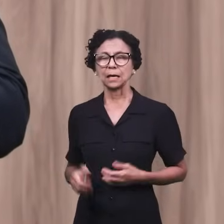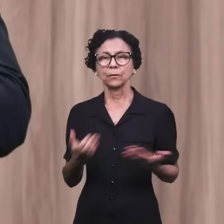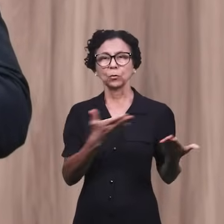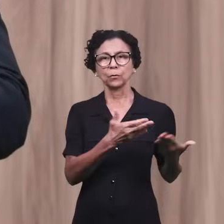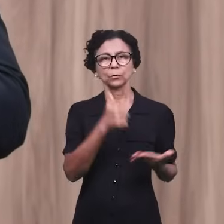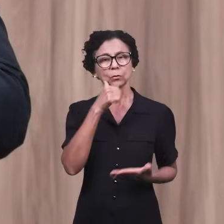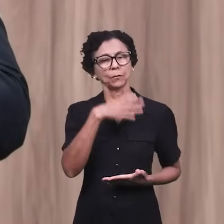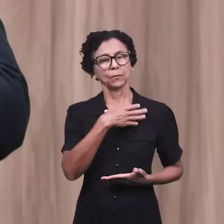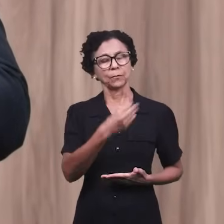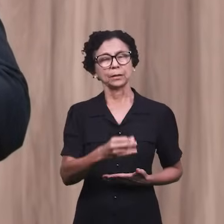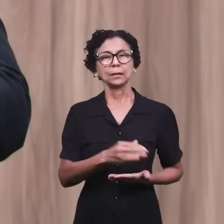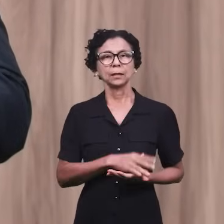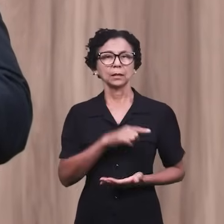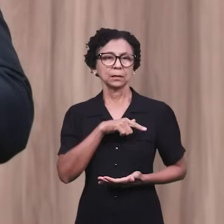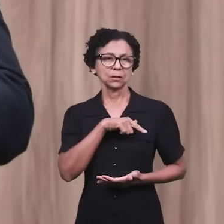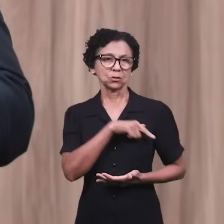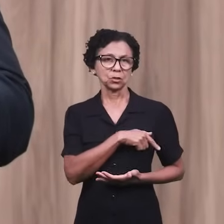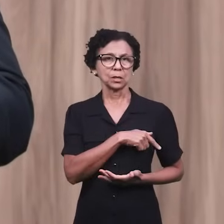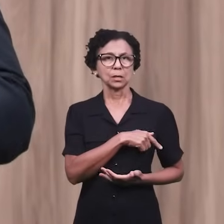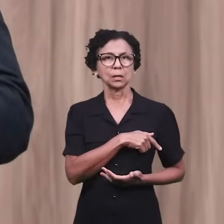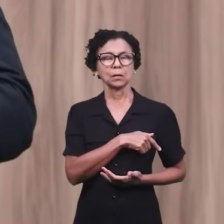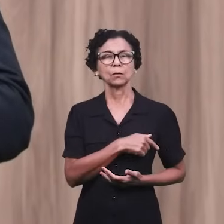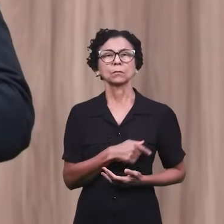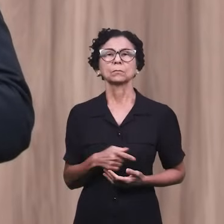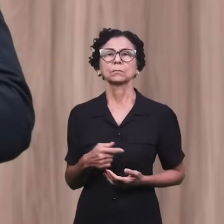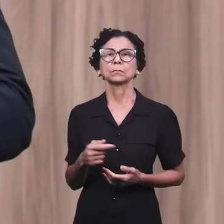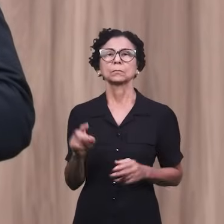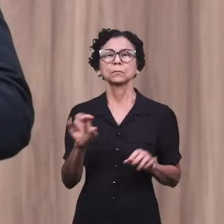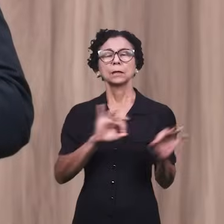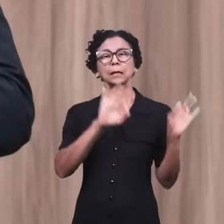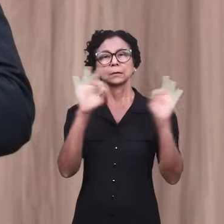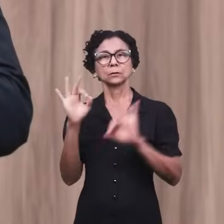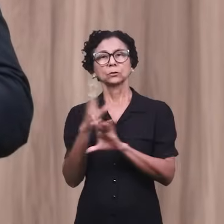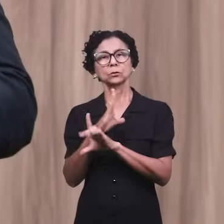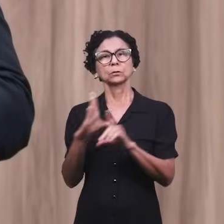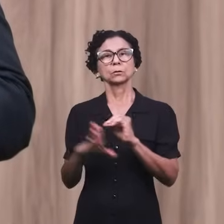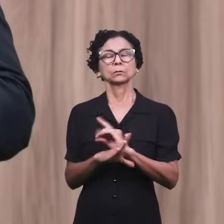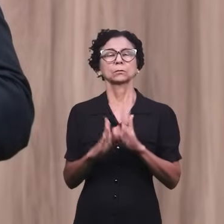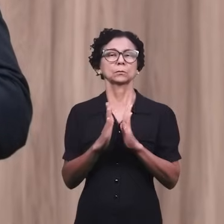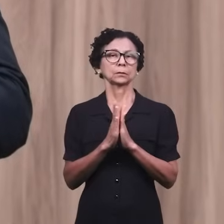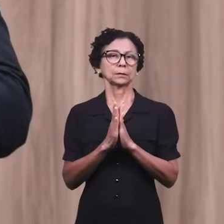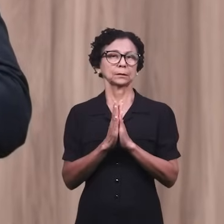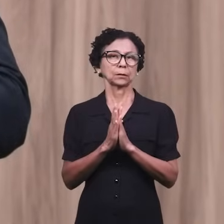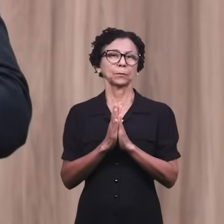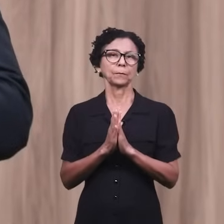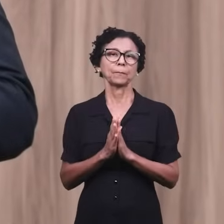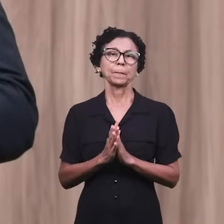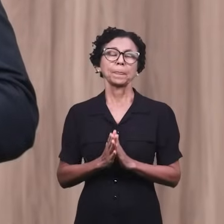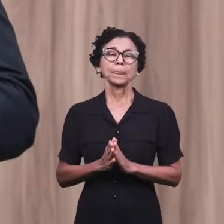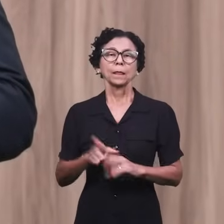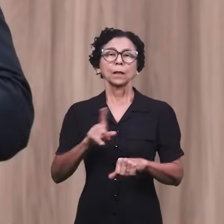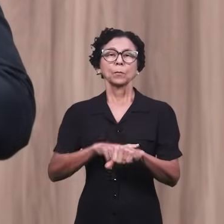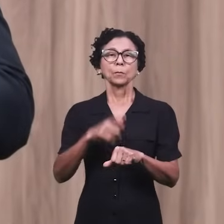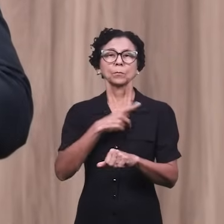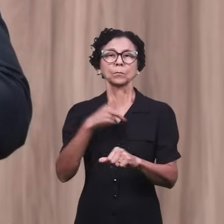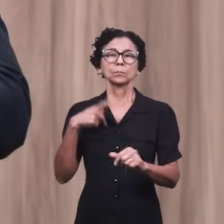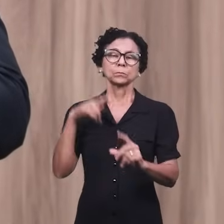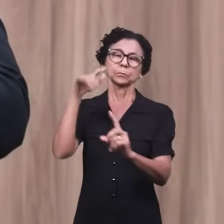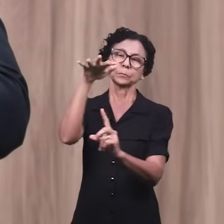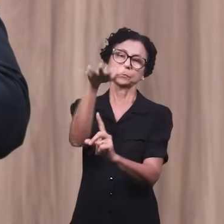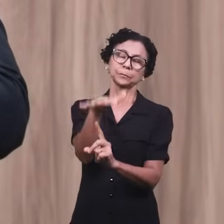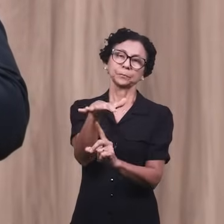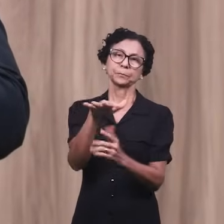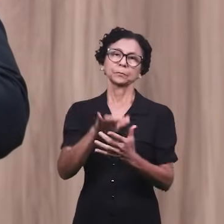genro para participar deste culto de oração. No momento da imposição de mãos, essa